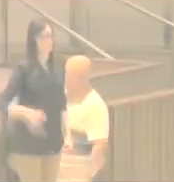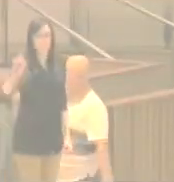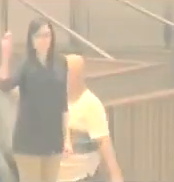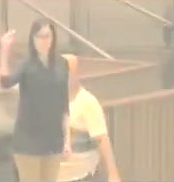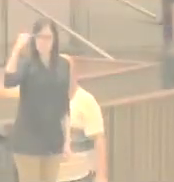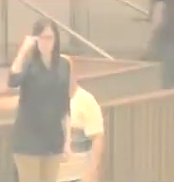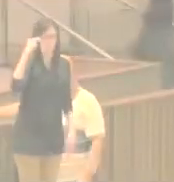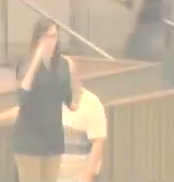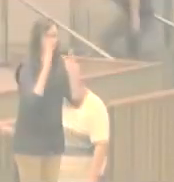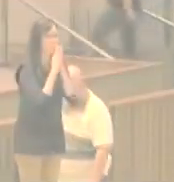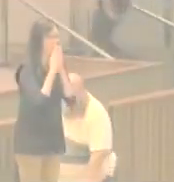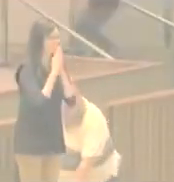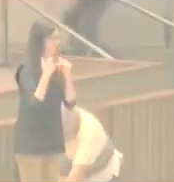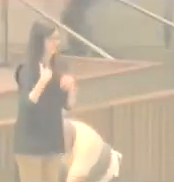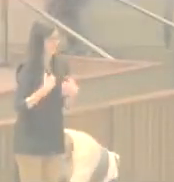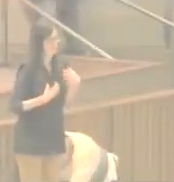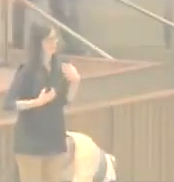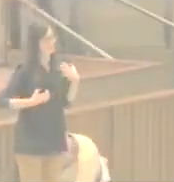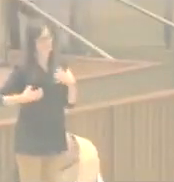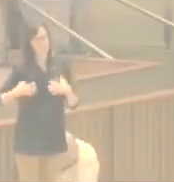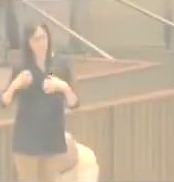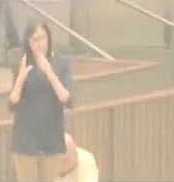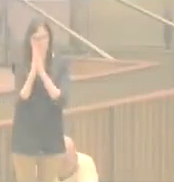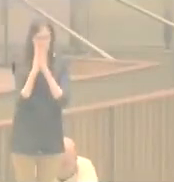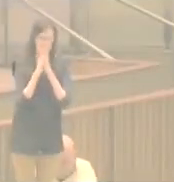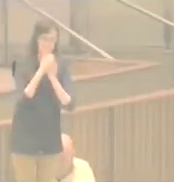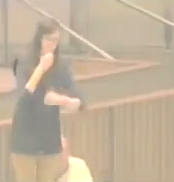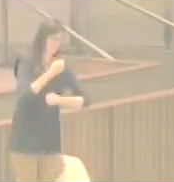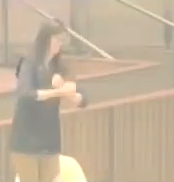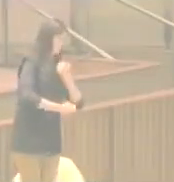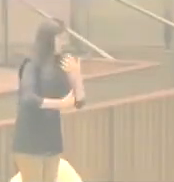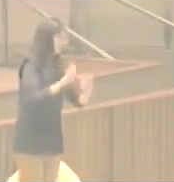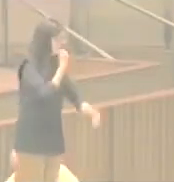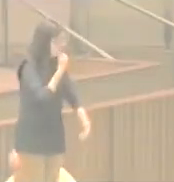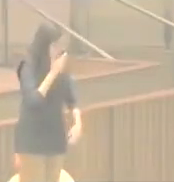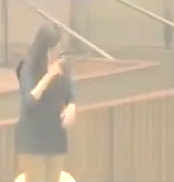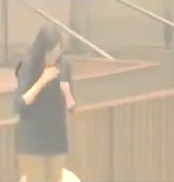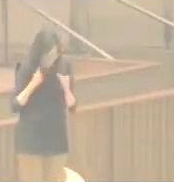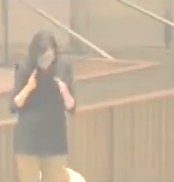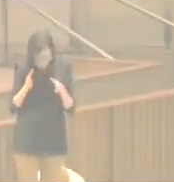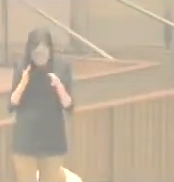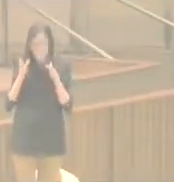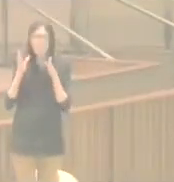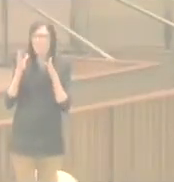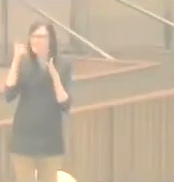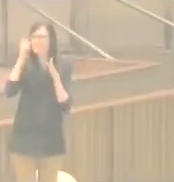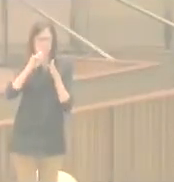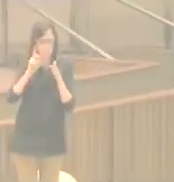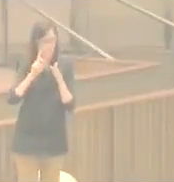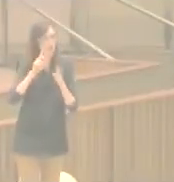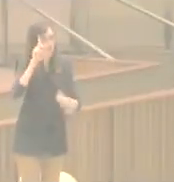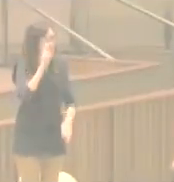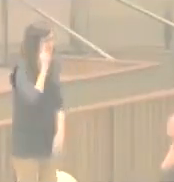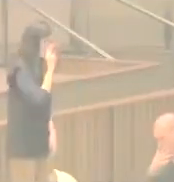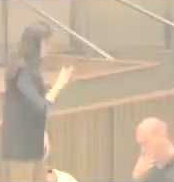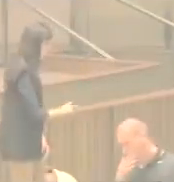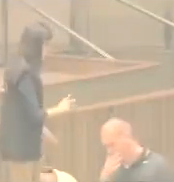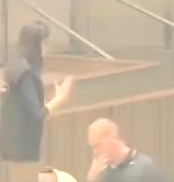de um aflito, que diz que não consegue levantar a cabeça, mas o Senhor ouve o